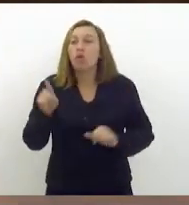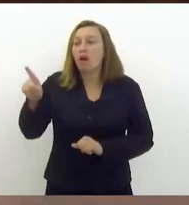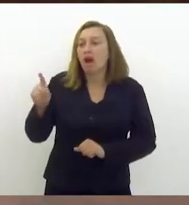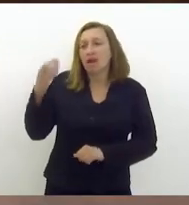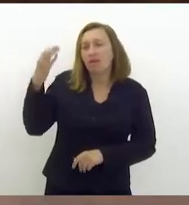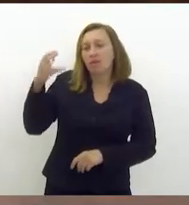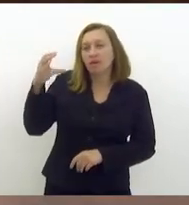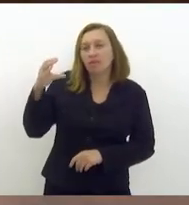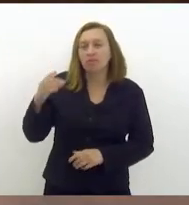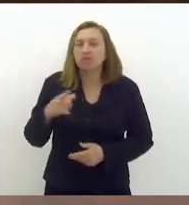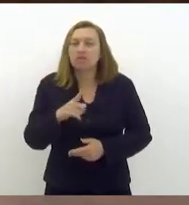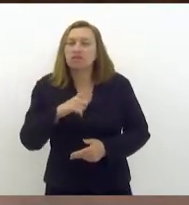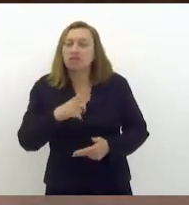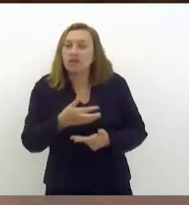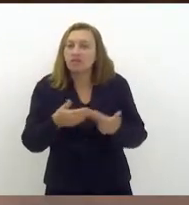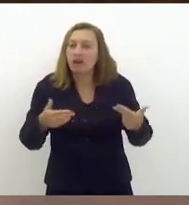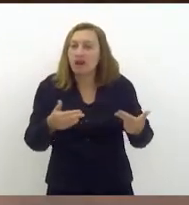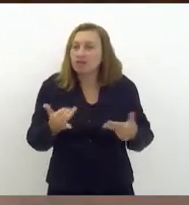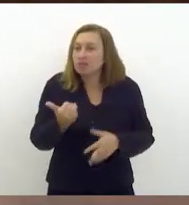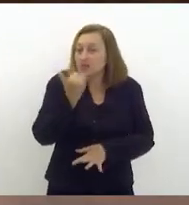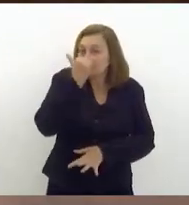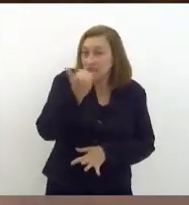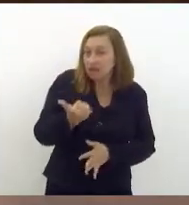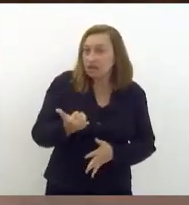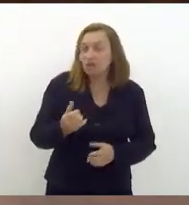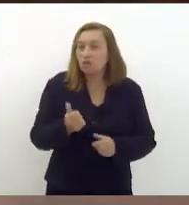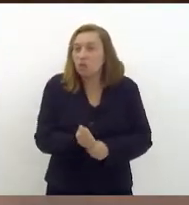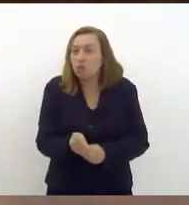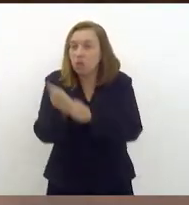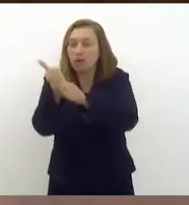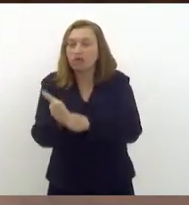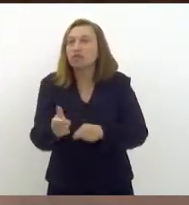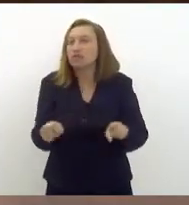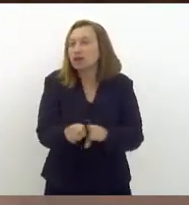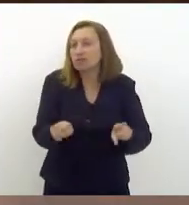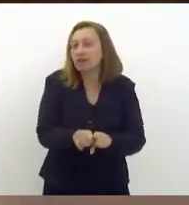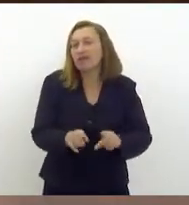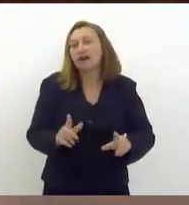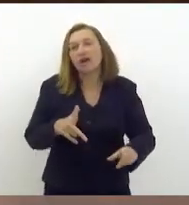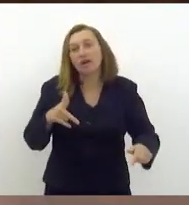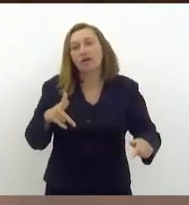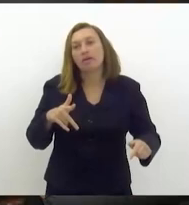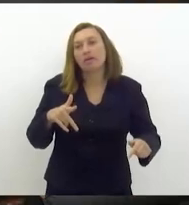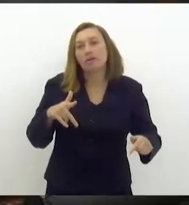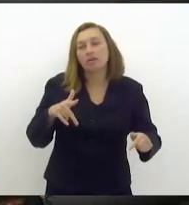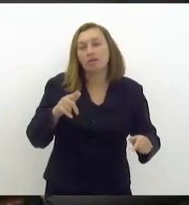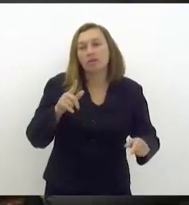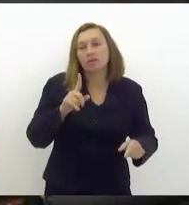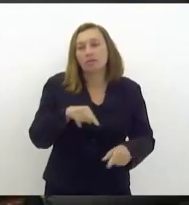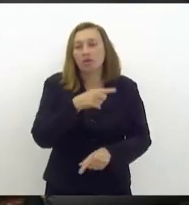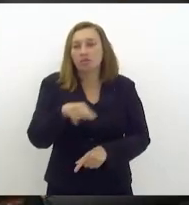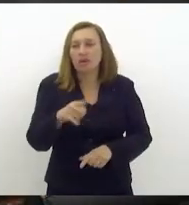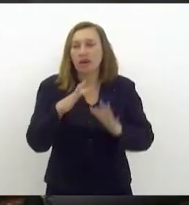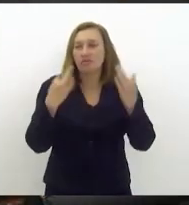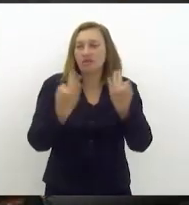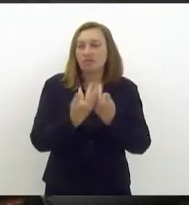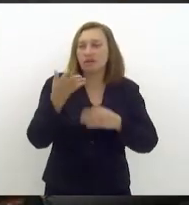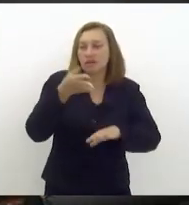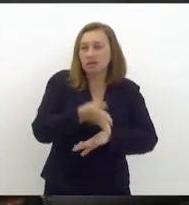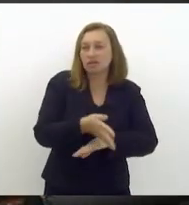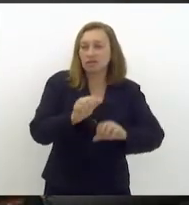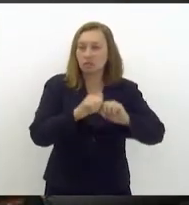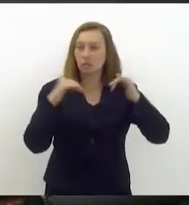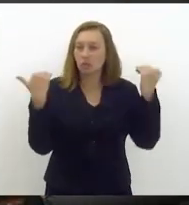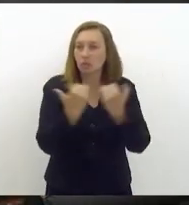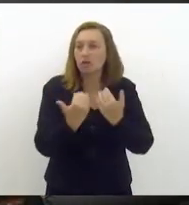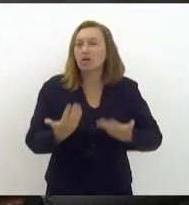tiveram base e vários incidente o ano novo tem vários incidente aí você vai proibir as famílias no estado eu agradeço vossa excelência pela